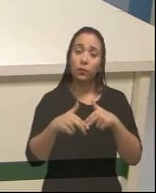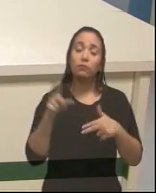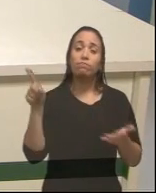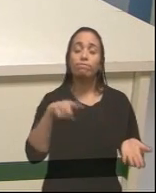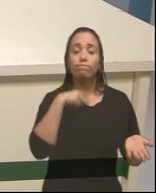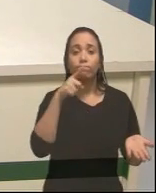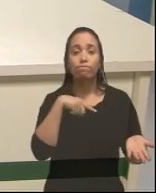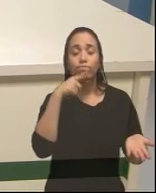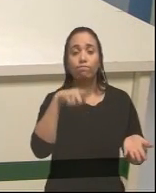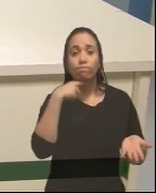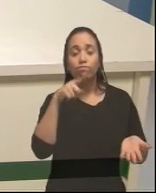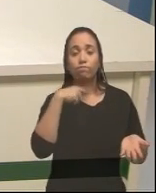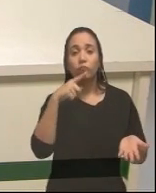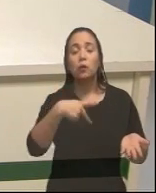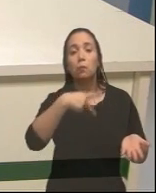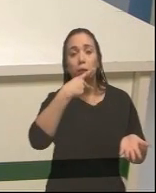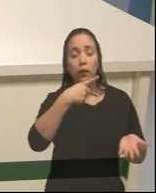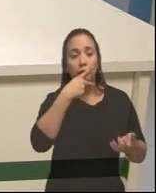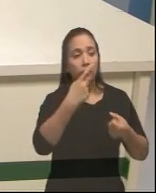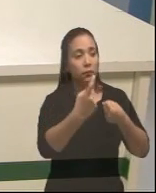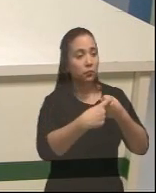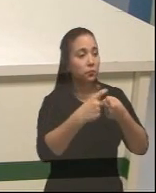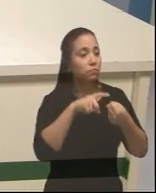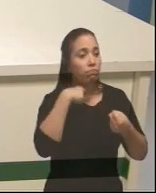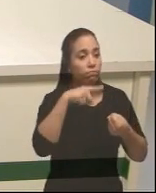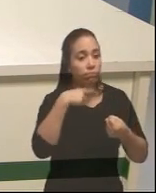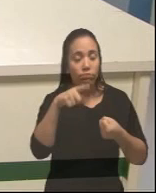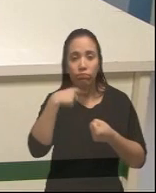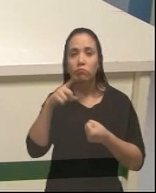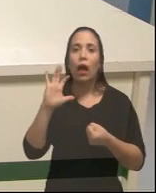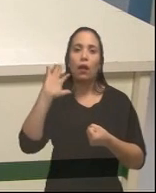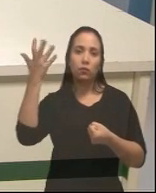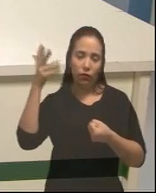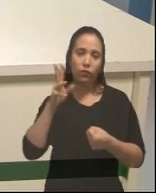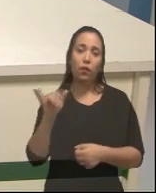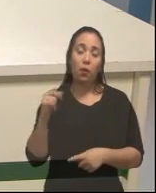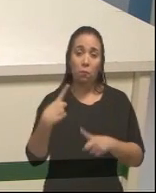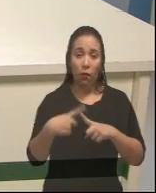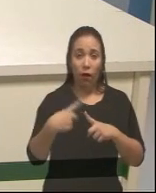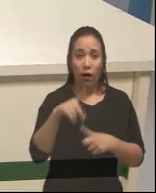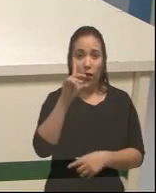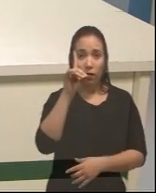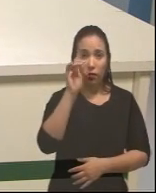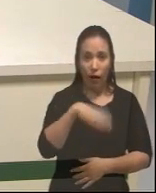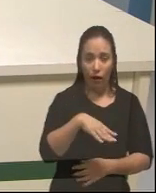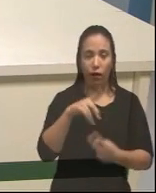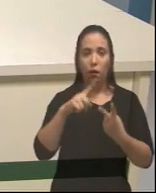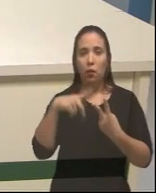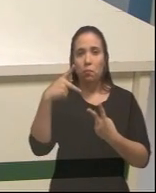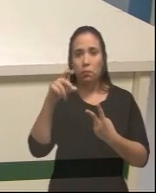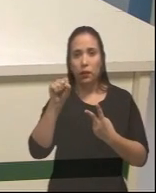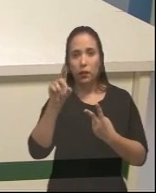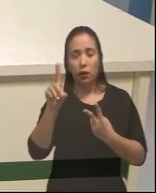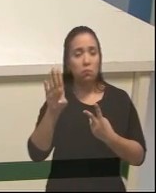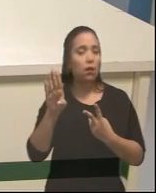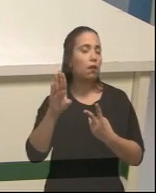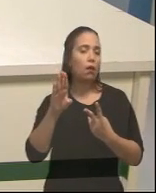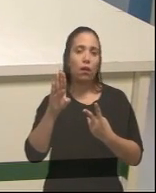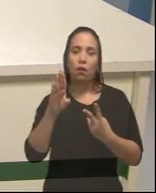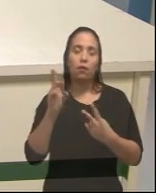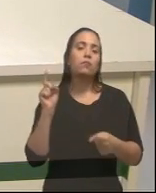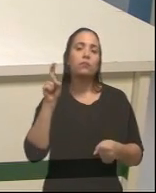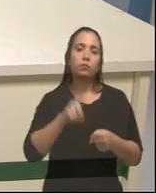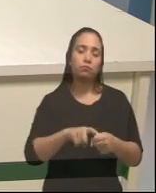consegue os partidos de centro, que aí o DEM e o PSB, na realidade, seria arco de aliança natural da